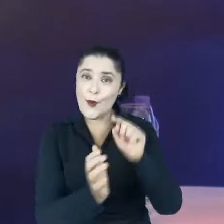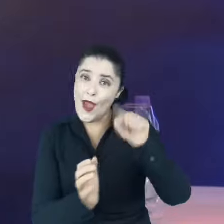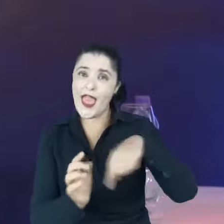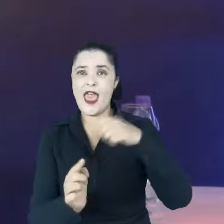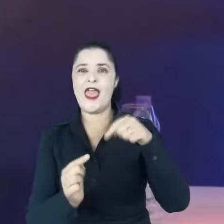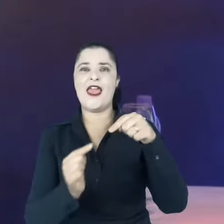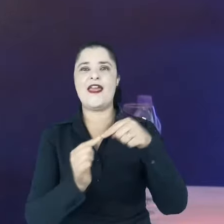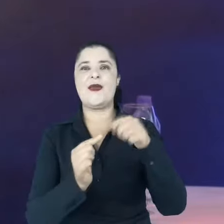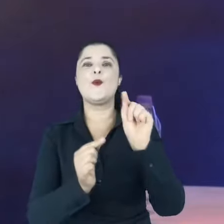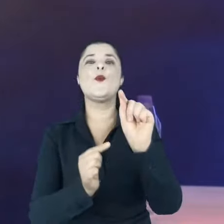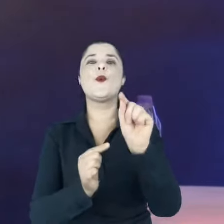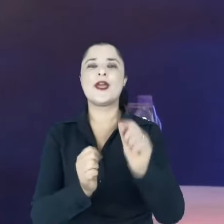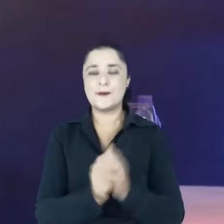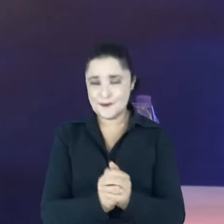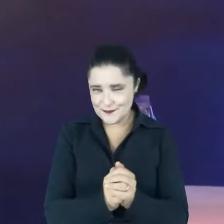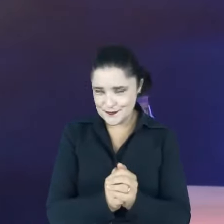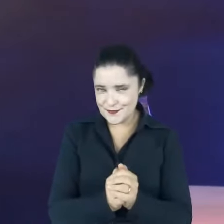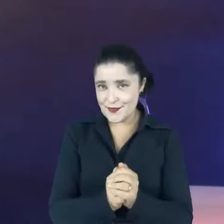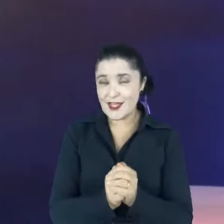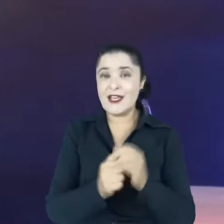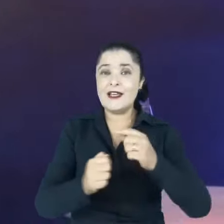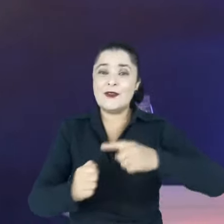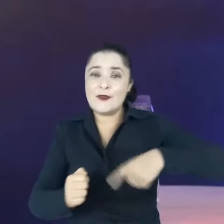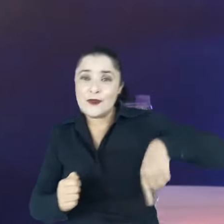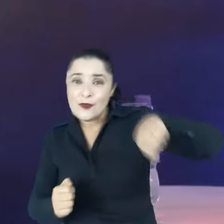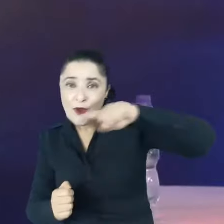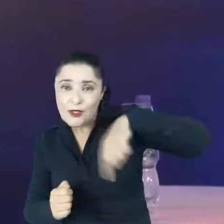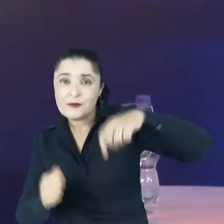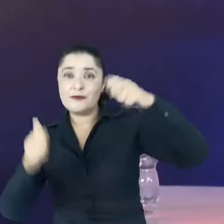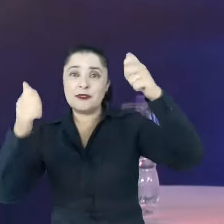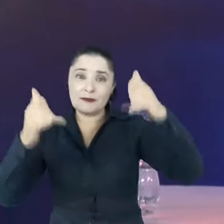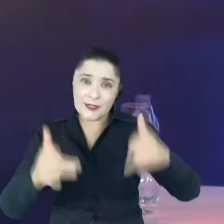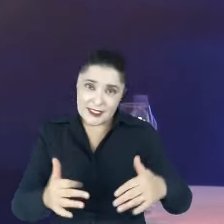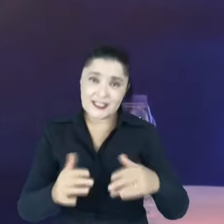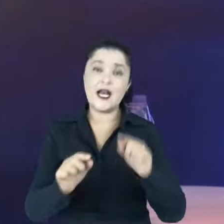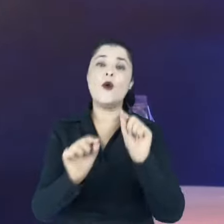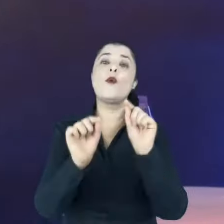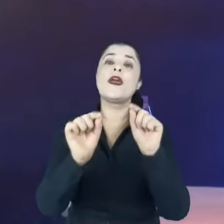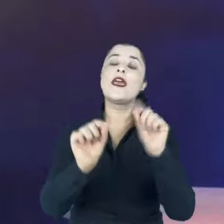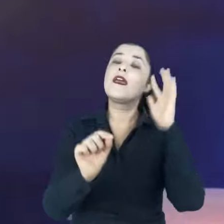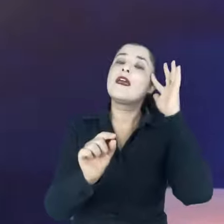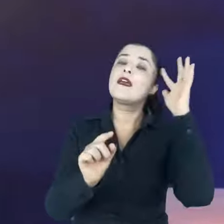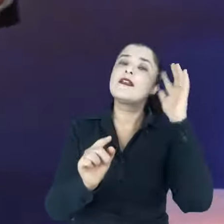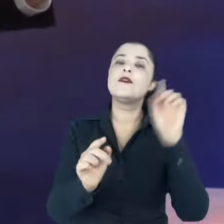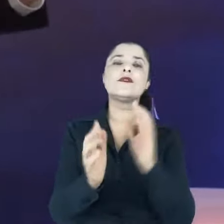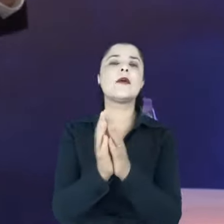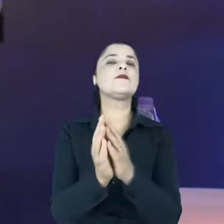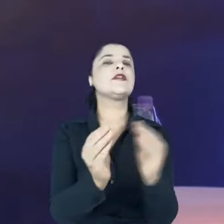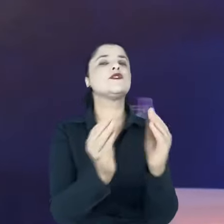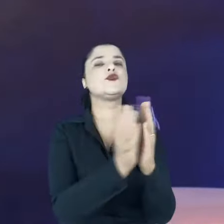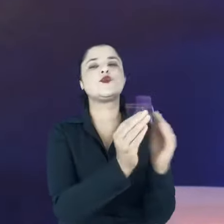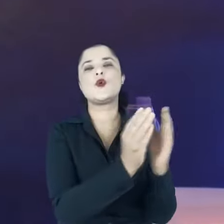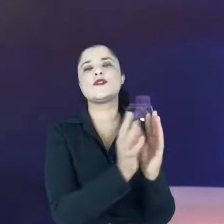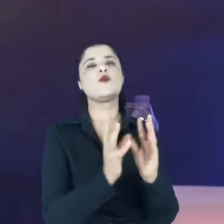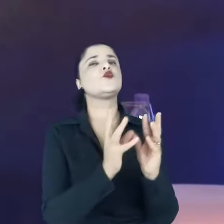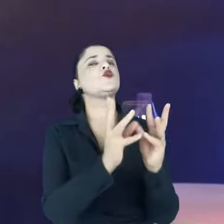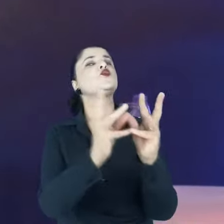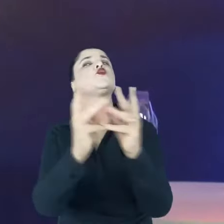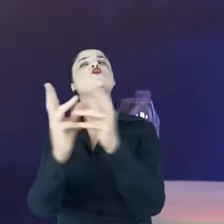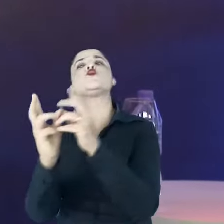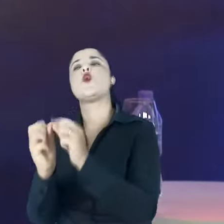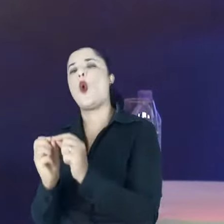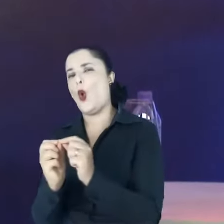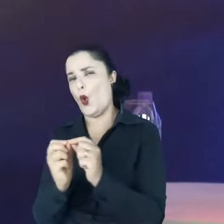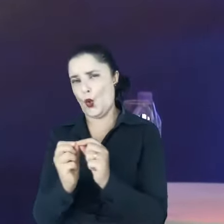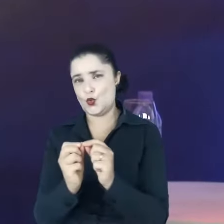E nós temos que pensar no end-to-end. Portanto, nós não temos a solução de toda a cadeia, né? Como